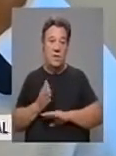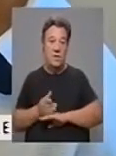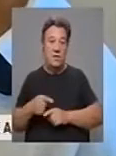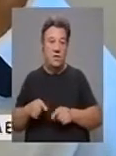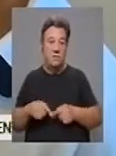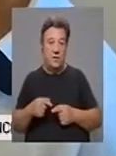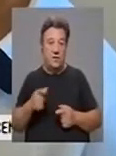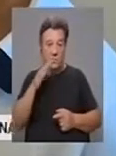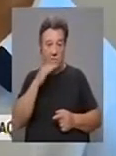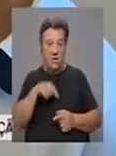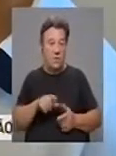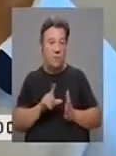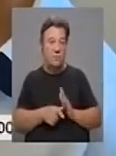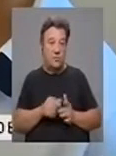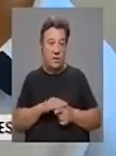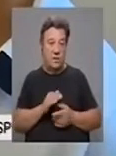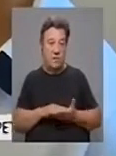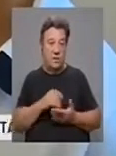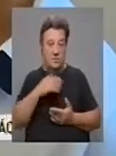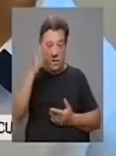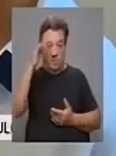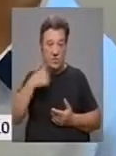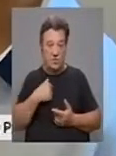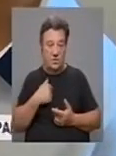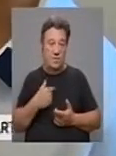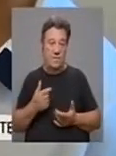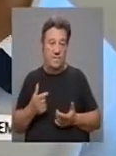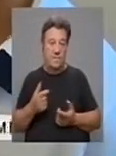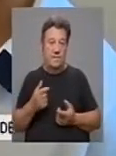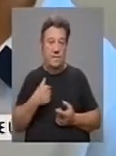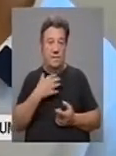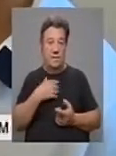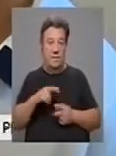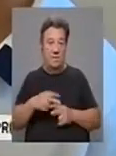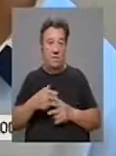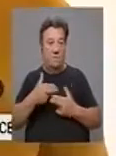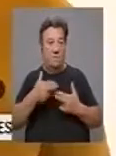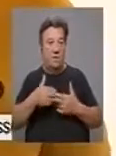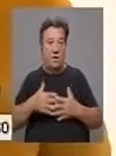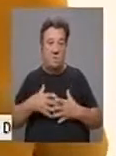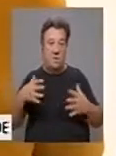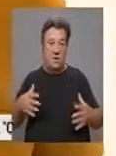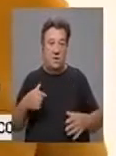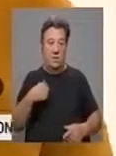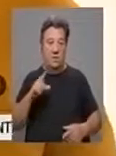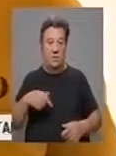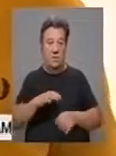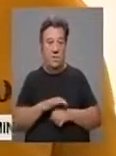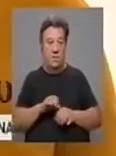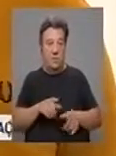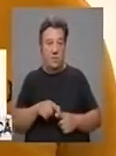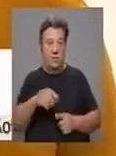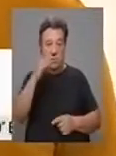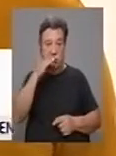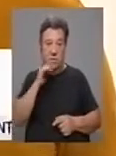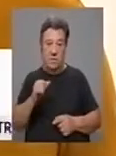este projeto é à base de imaginação, quis expandir as minhas fronteiras. Depois da pandemia, o